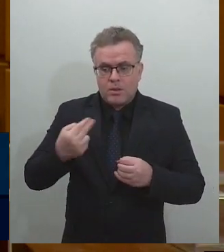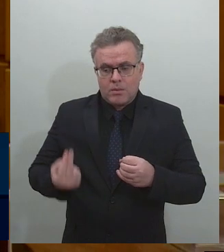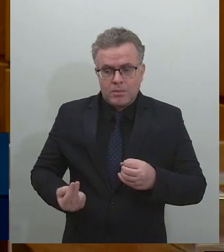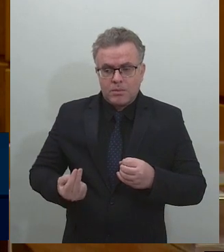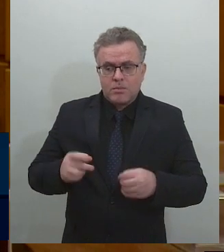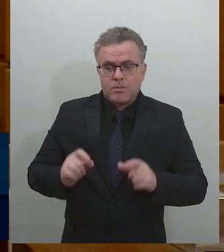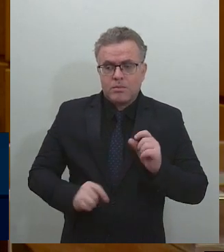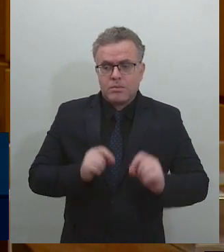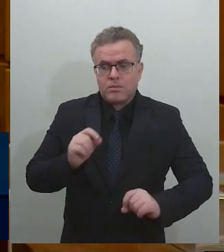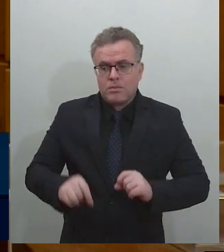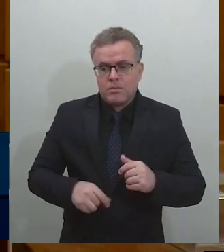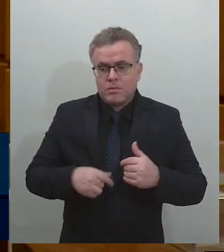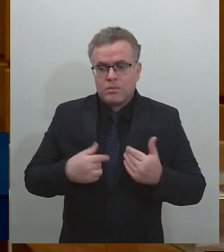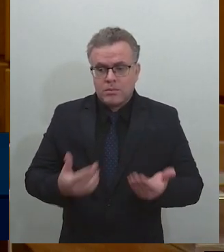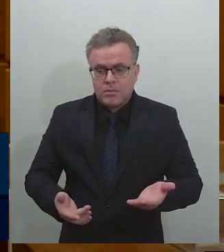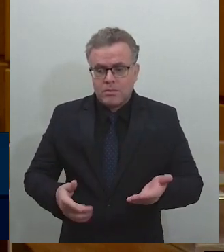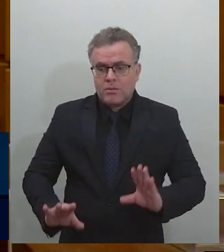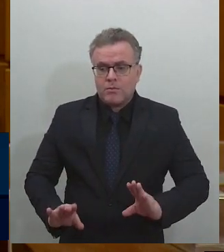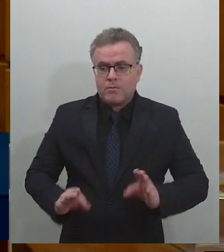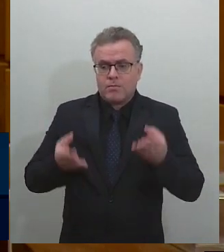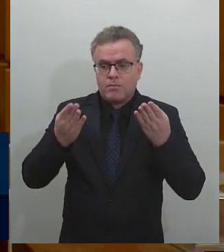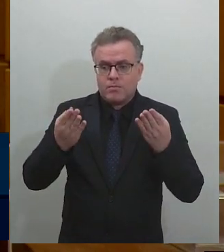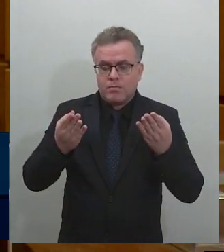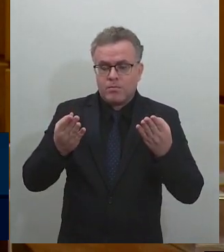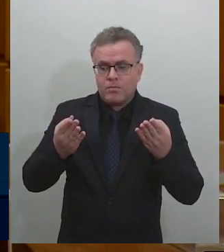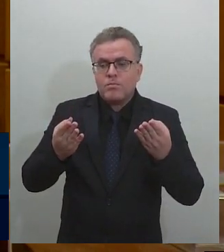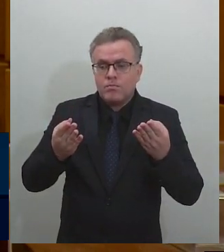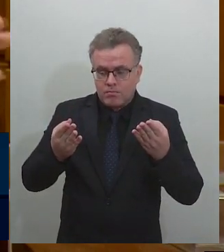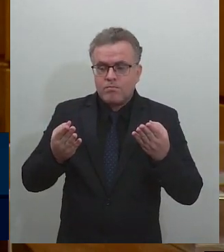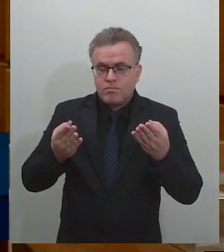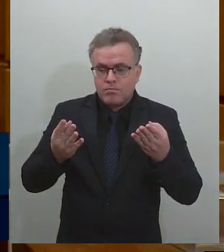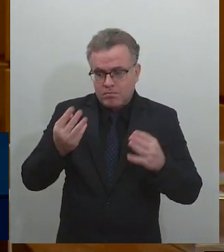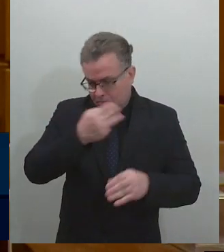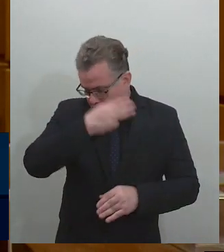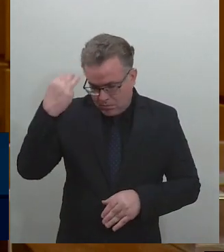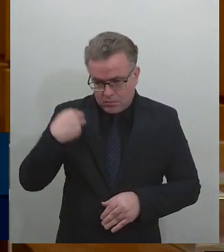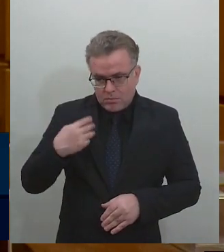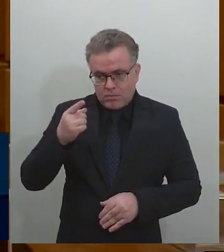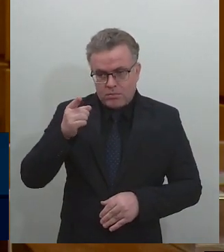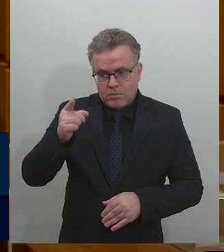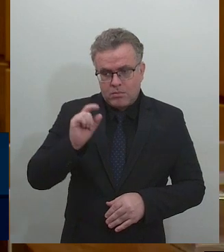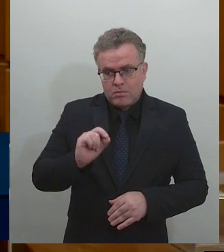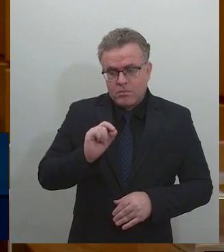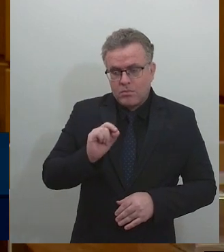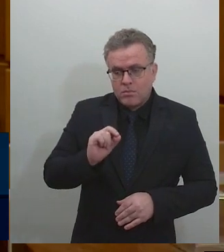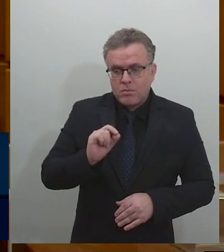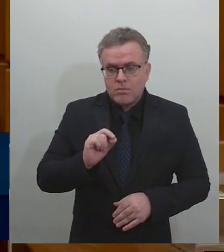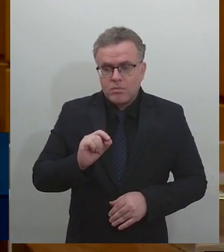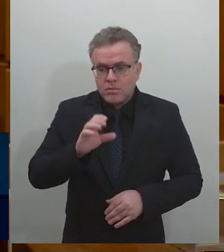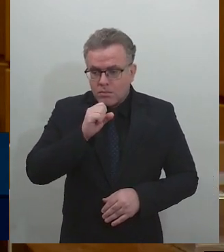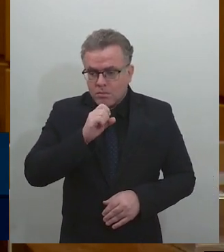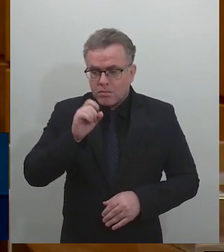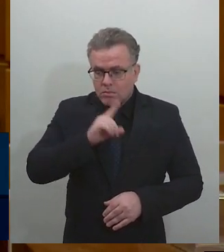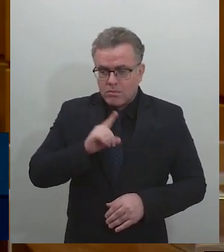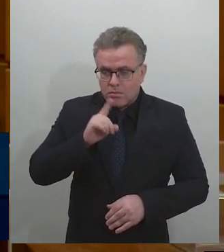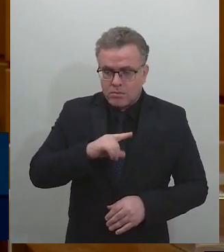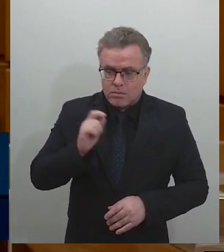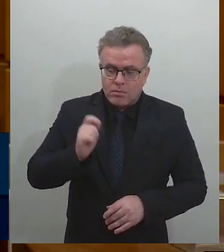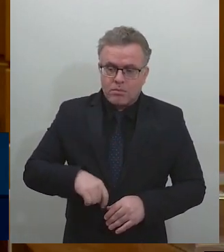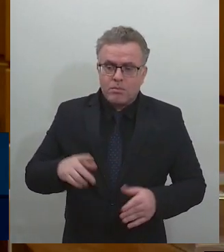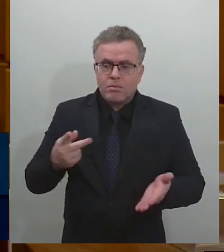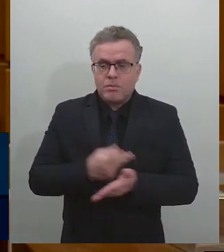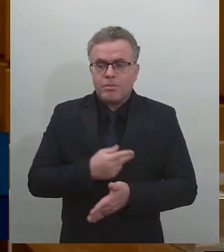festa da nossa padroeira que aconteceu nesse último final de semana. Começamos com o novenário no dia 17, com nossa grande procissão